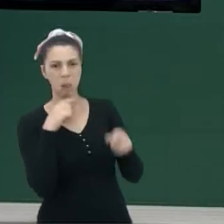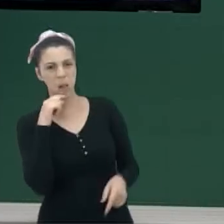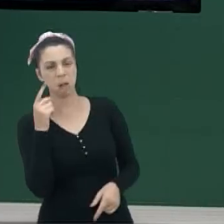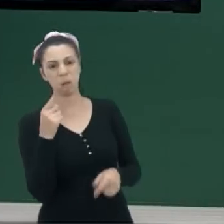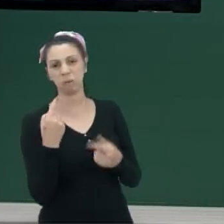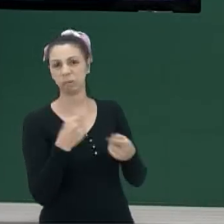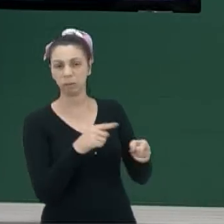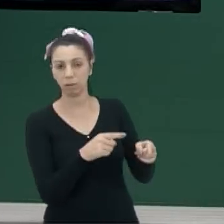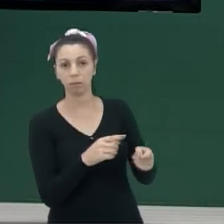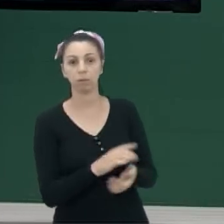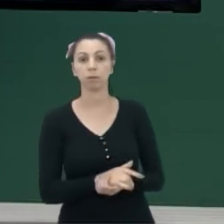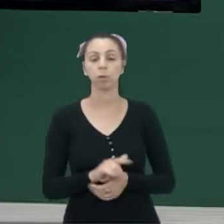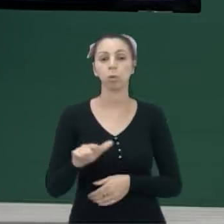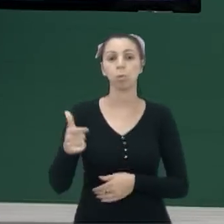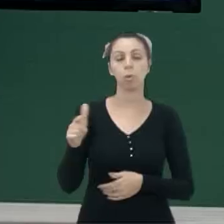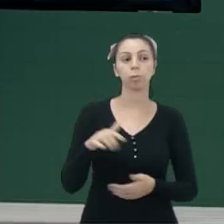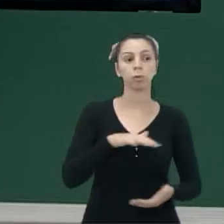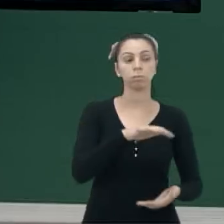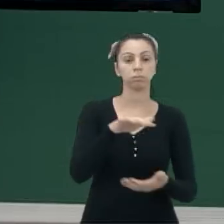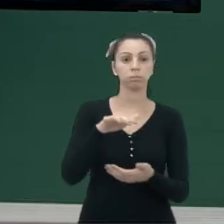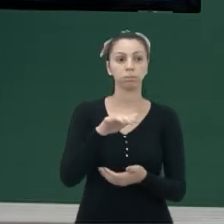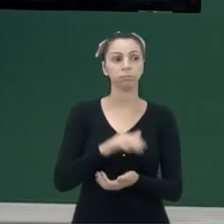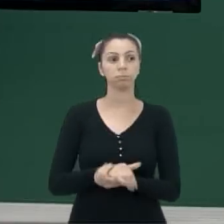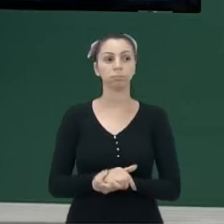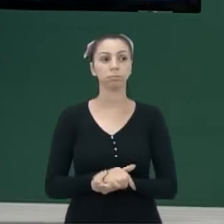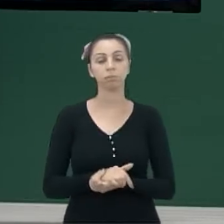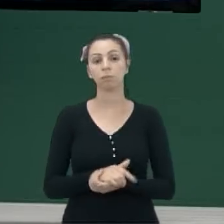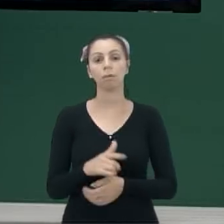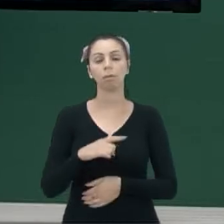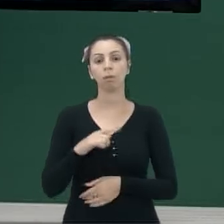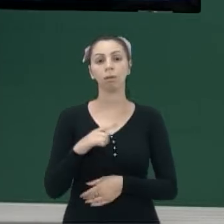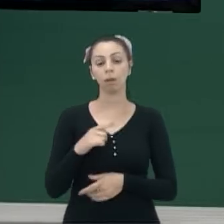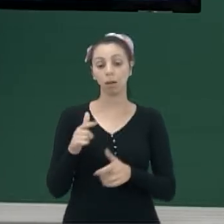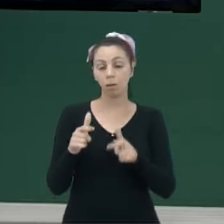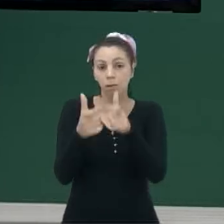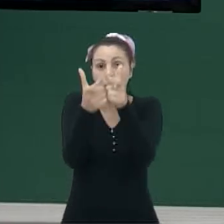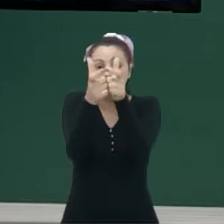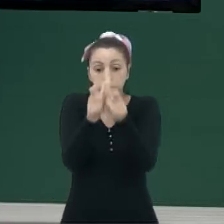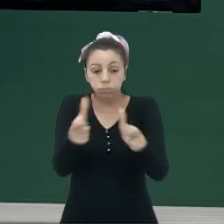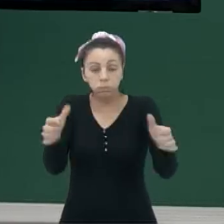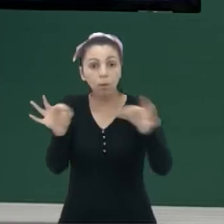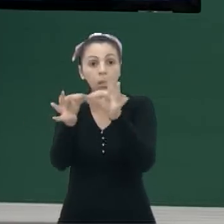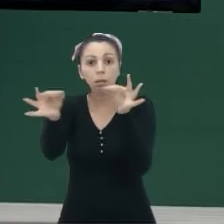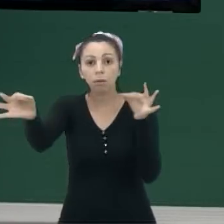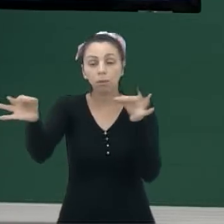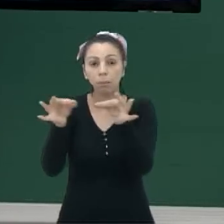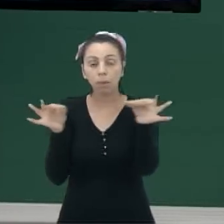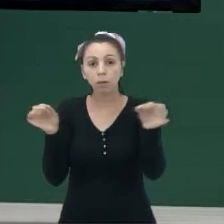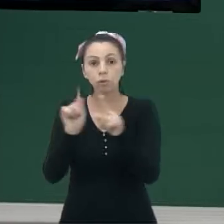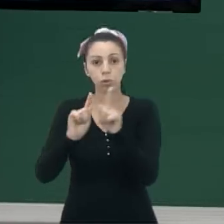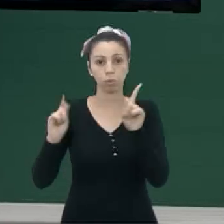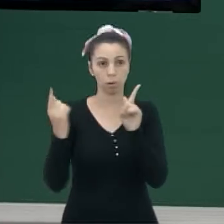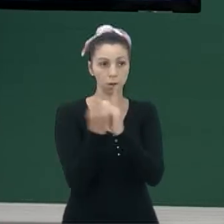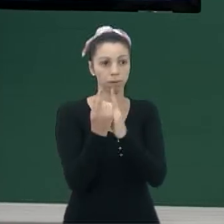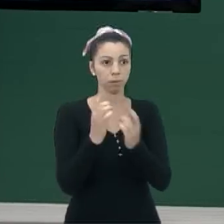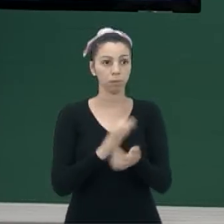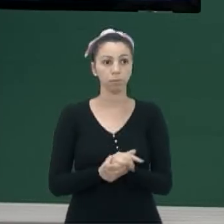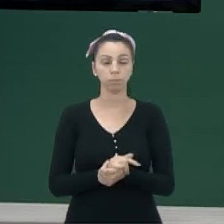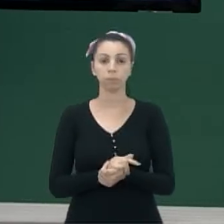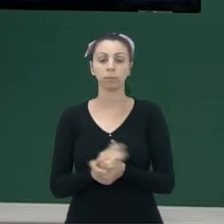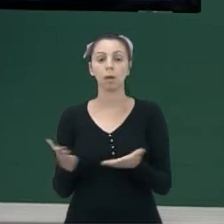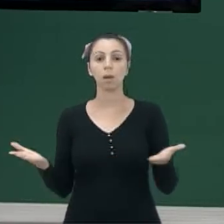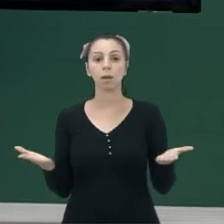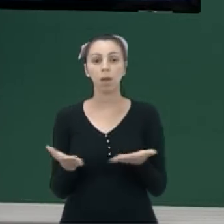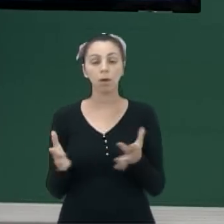ele tivesse chego num novo continente, já que eles não tinham noção do espaço geográfico. Tá? E agora a gente entra nas